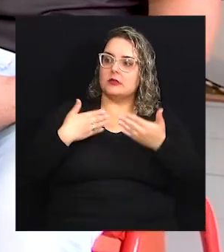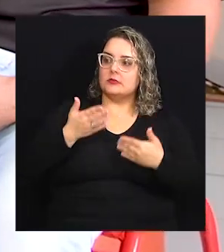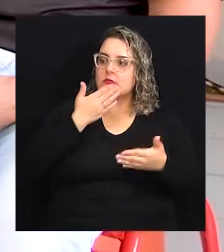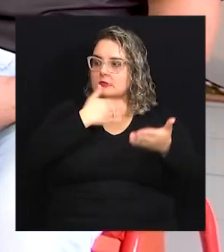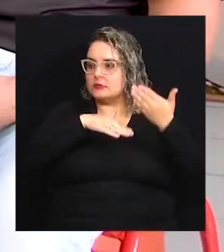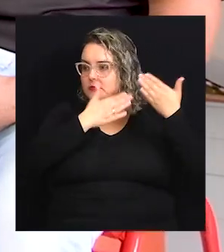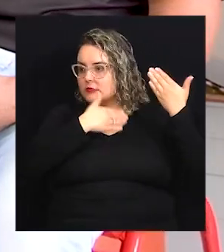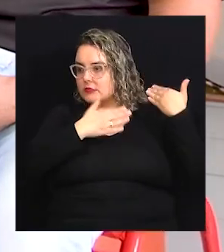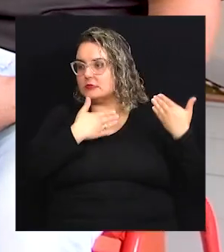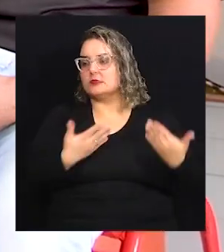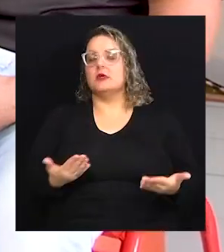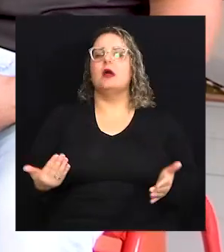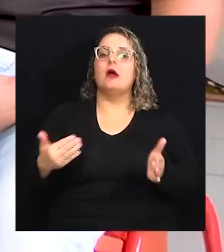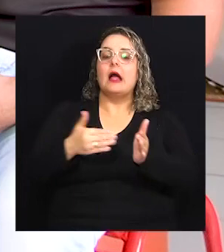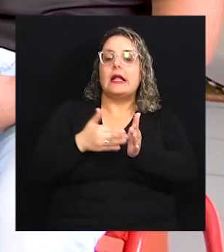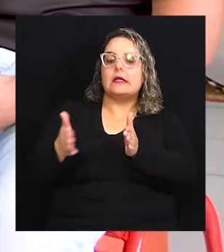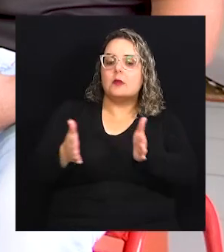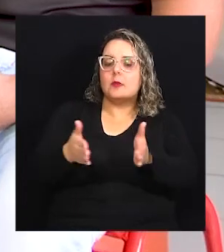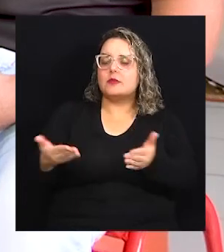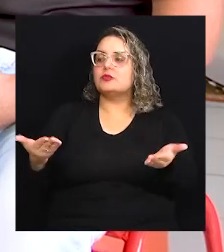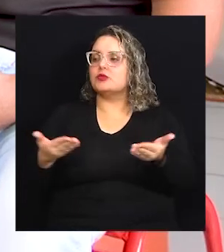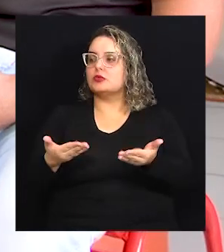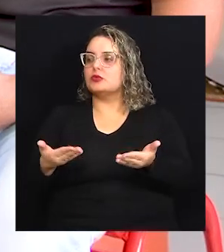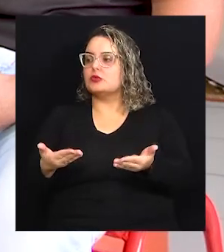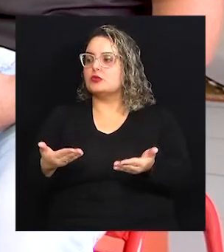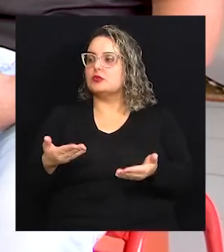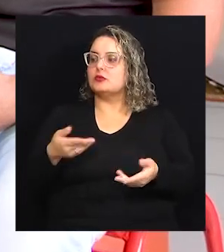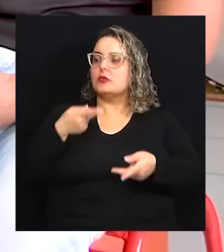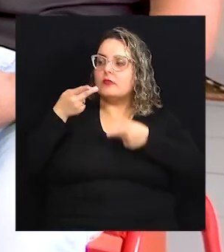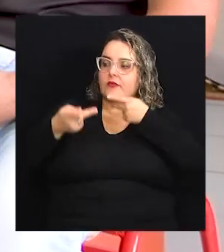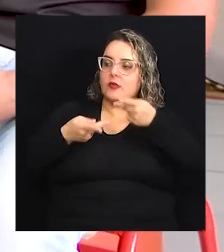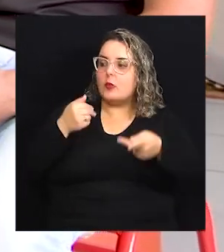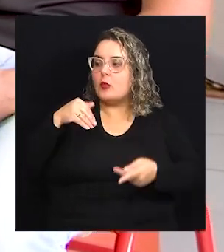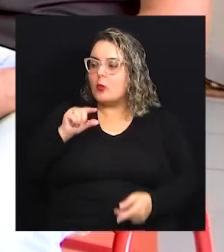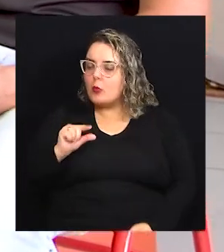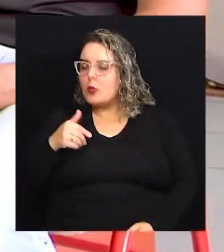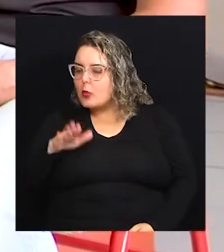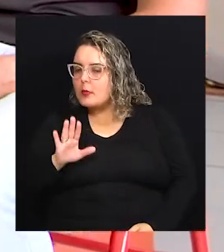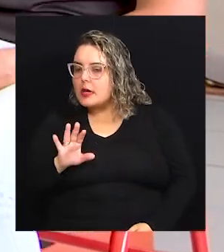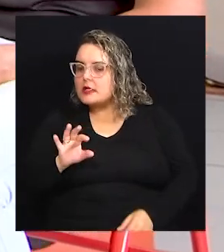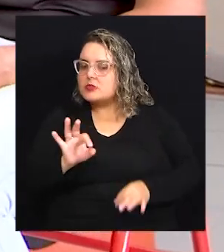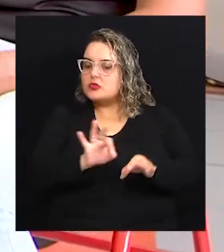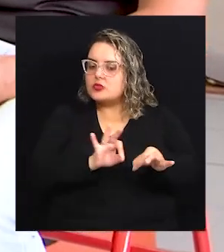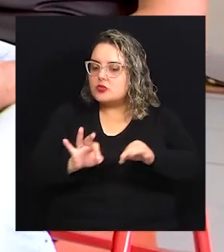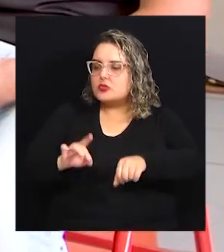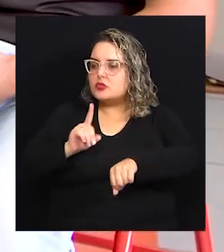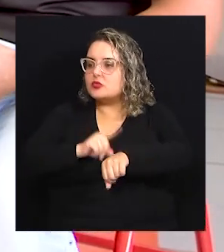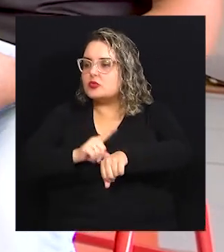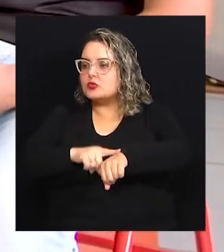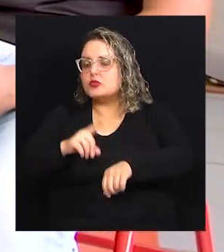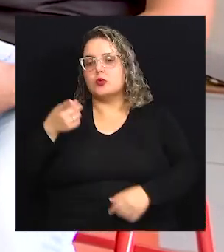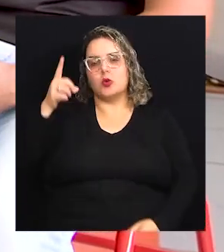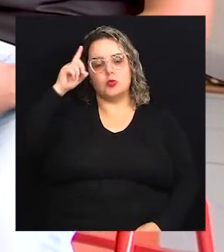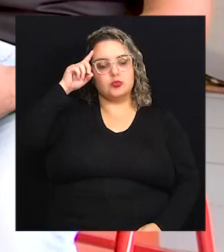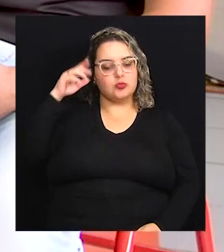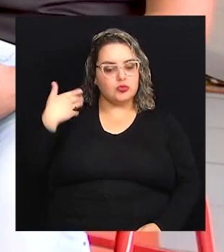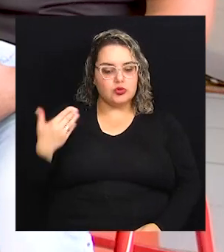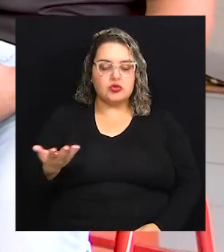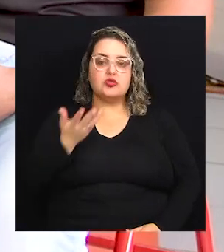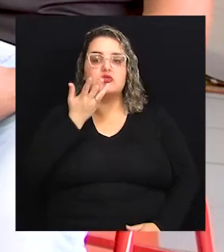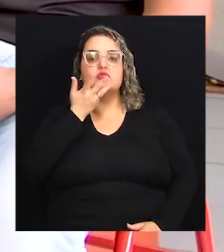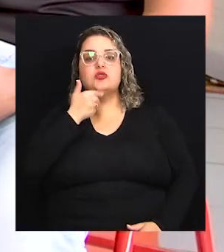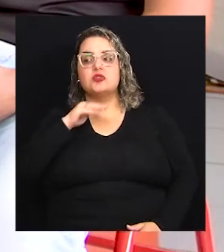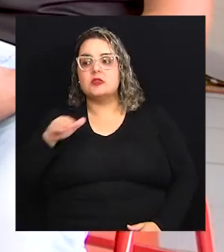ANA, falando sobre lá de trás até aqui o momento, mas vamos falar um pouco mais sobre o cronograma, assim, o dia a dia